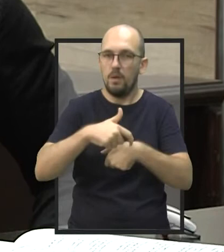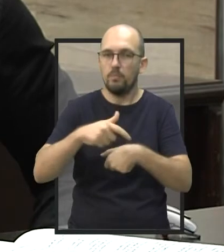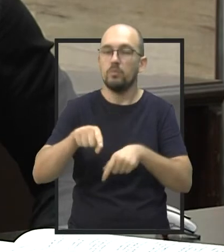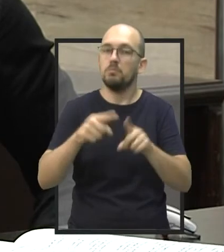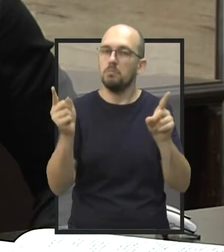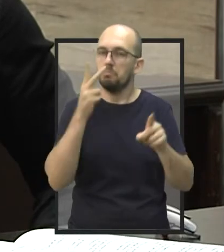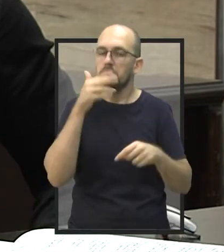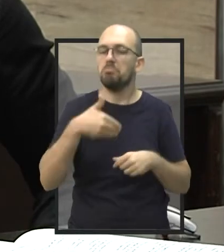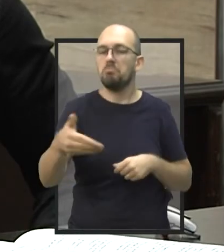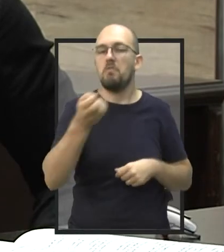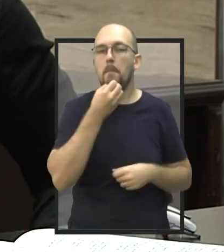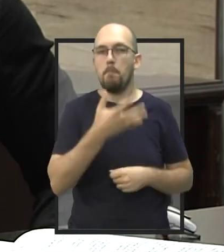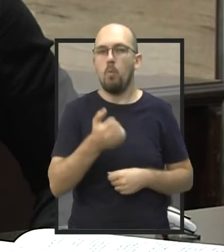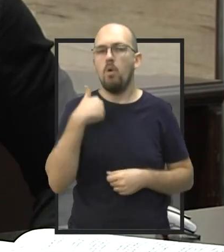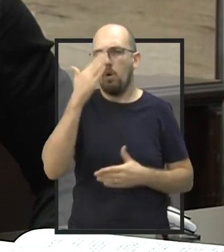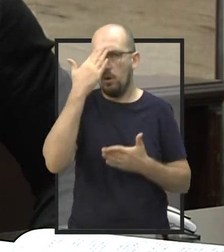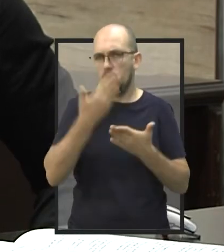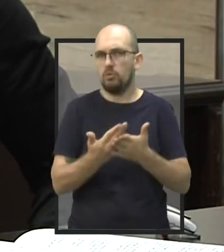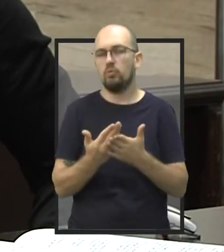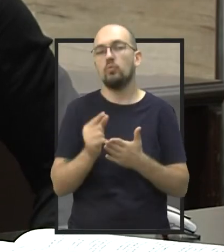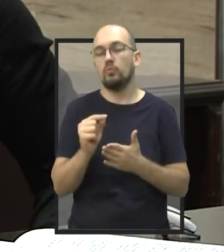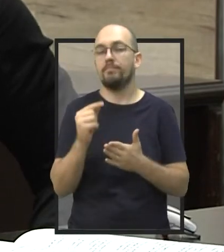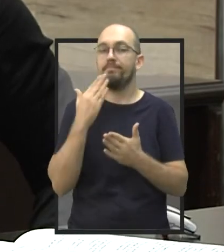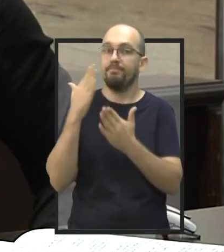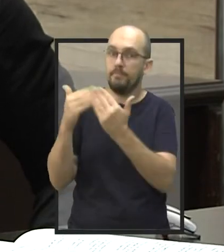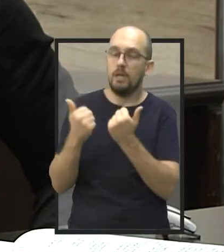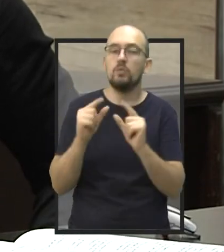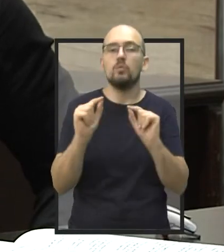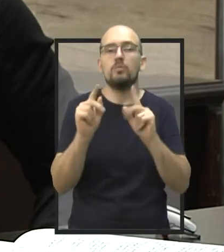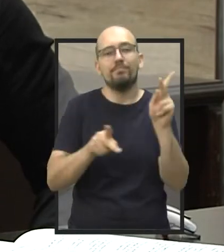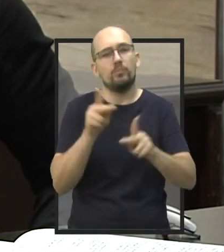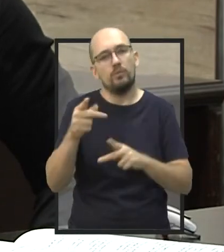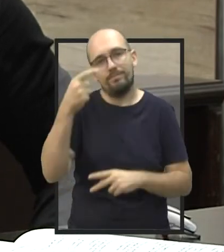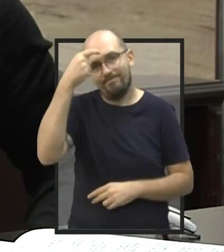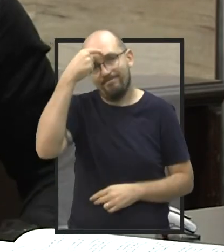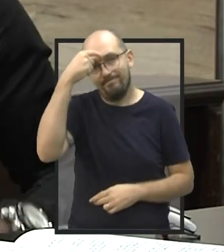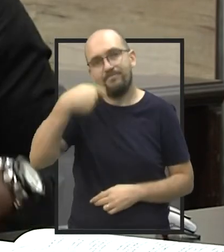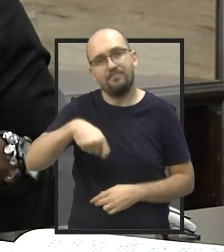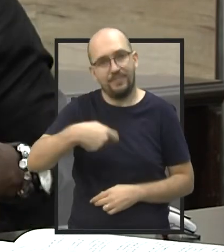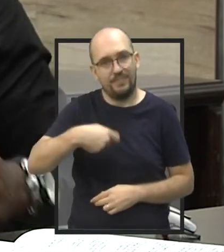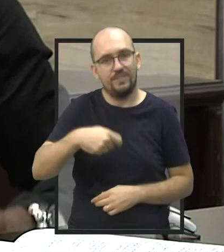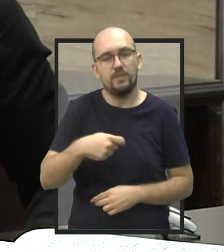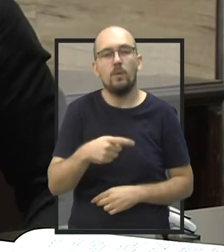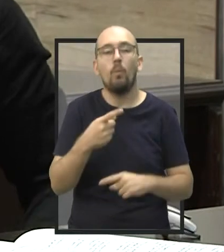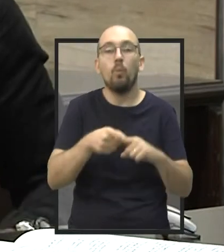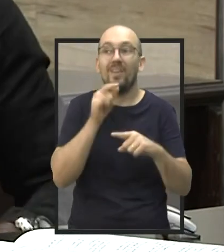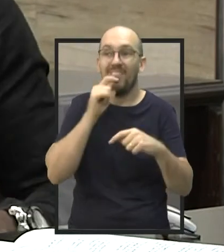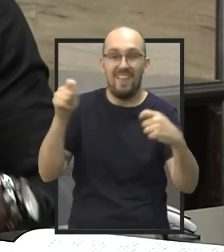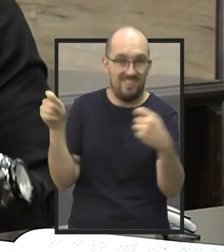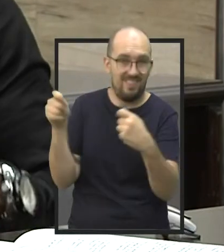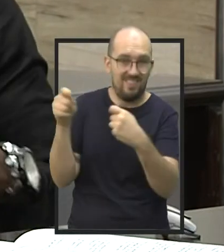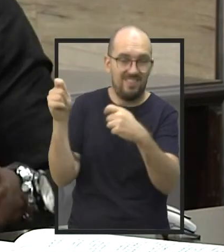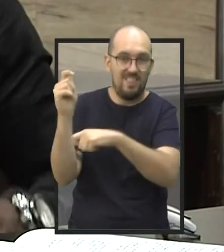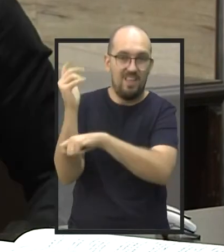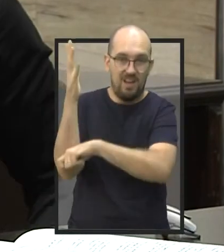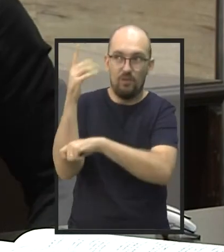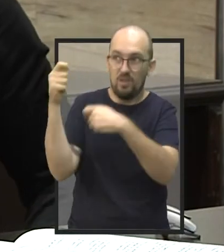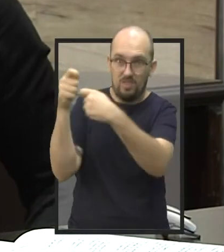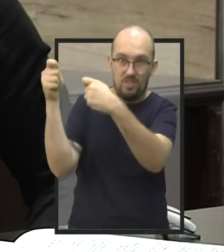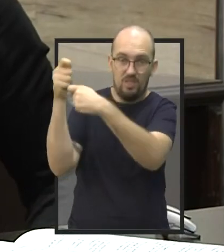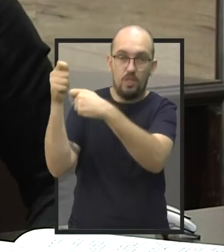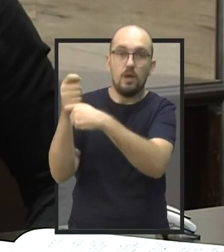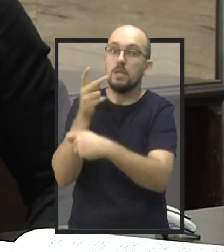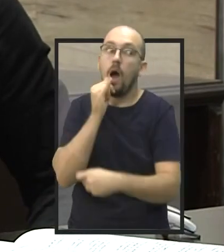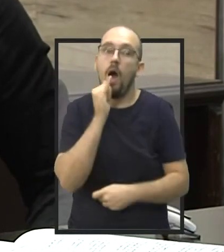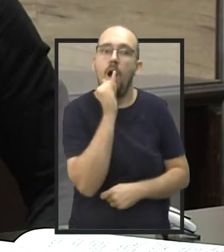estar ficando bom. Eu acredito que a gente pede também a conscientização também às vezes das pessoas, que quando for apodar alguma árvore, sempre avisar